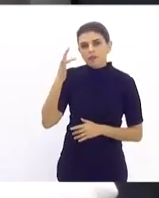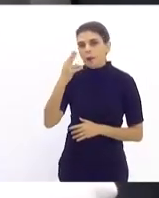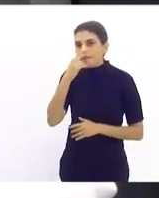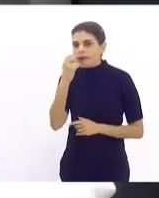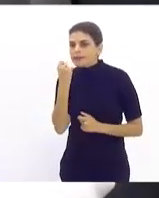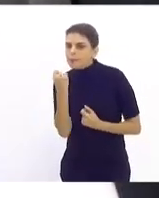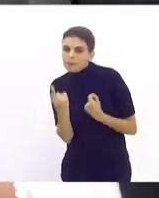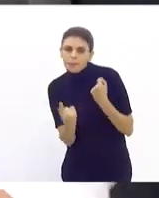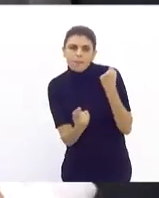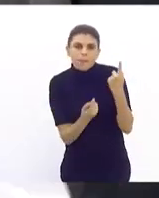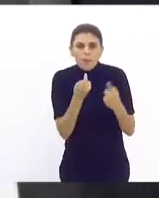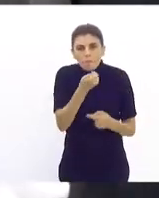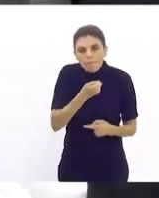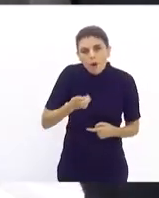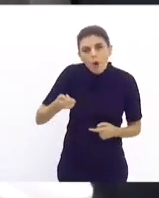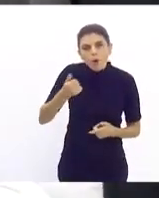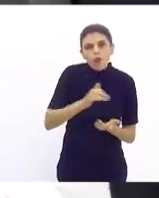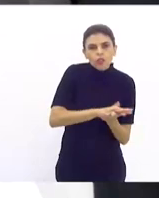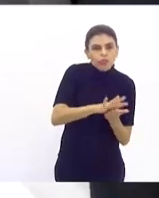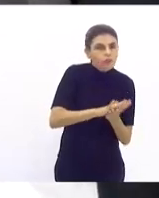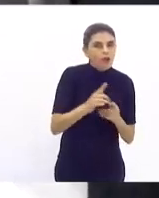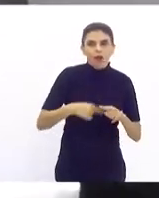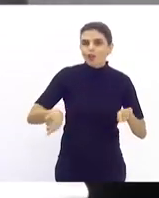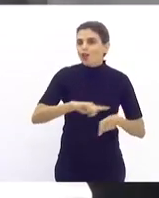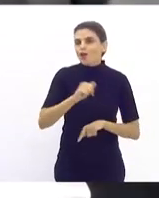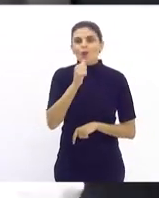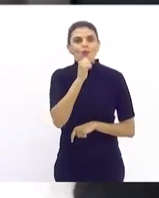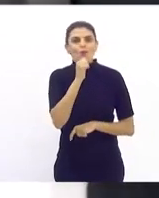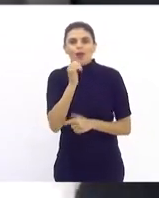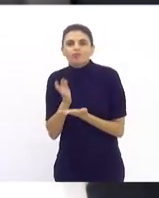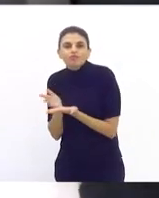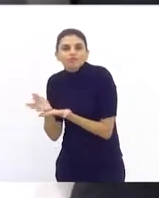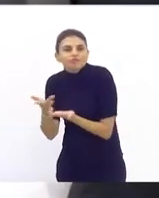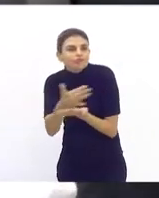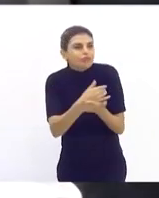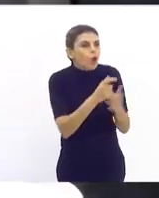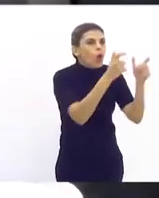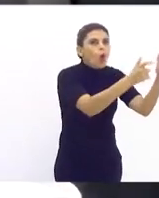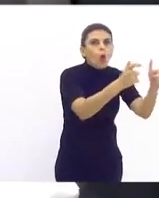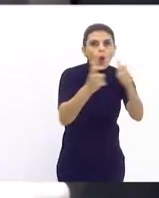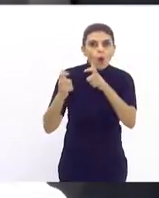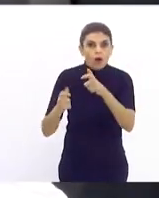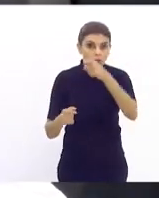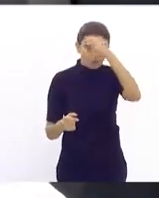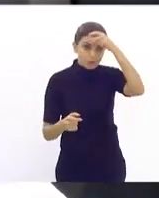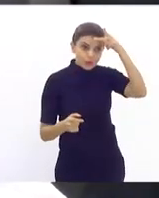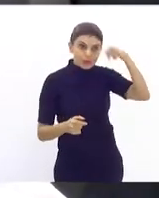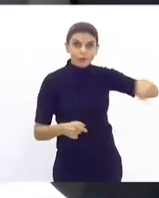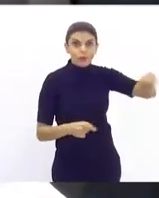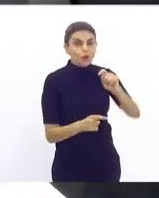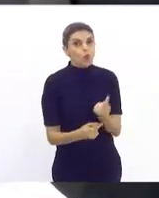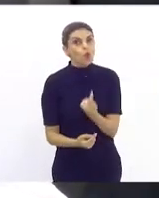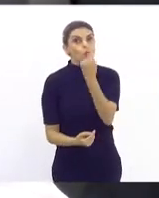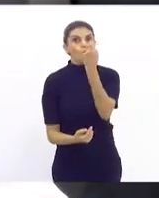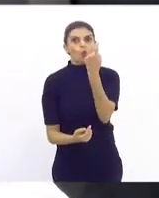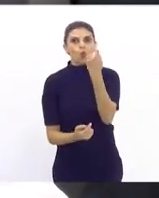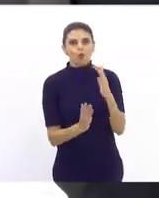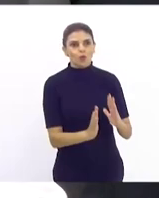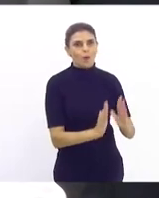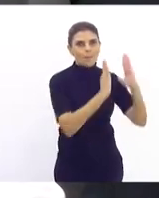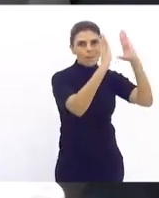pequenas despesas, mas nós não temos esse mapa, né, da despesa. O Executivo Municipal ele não tem um único prédio.